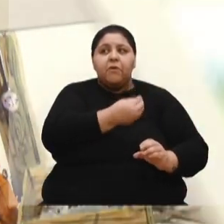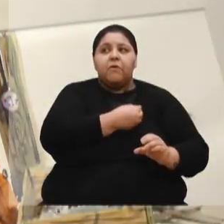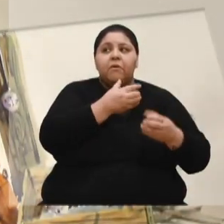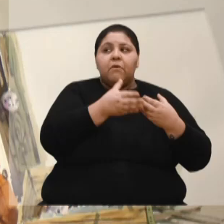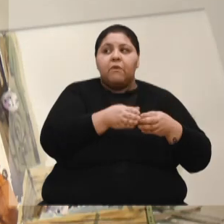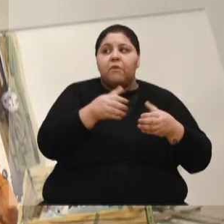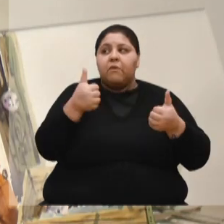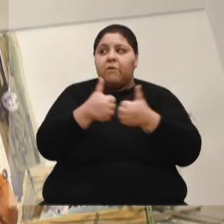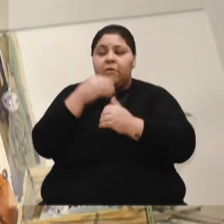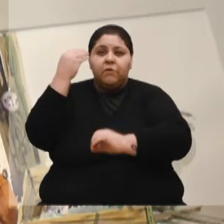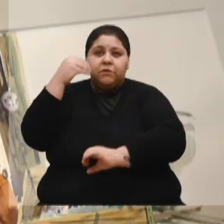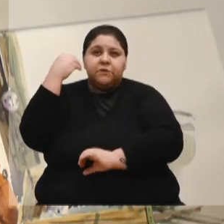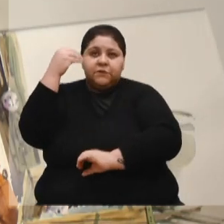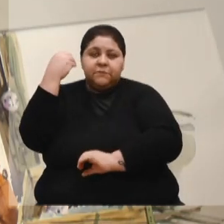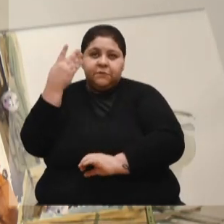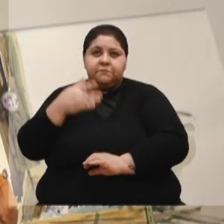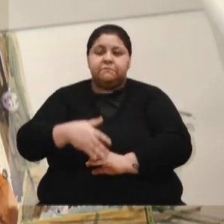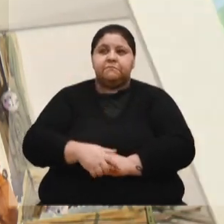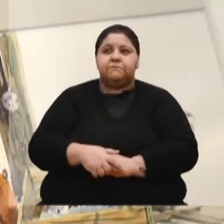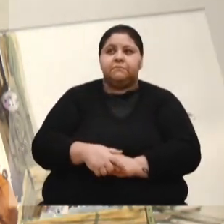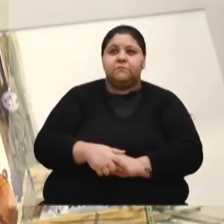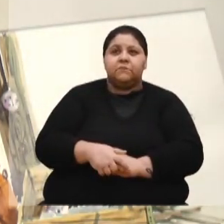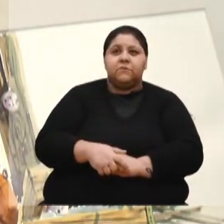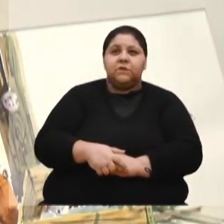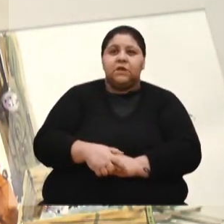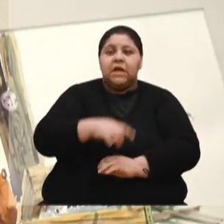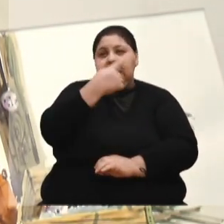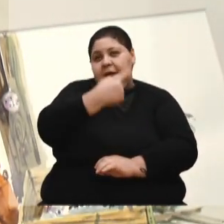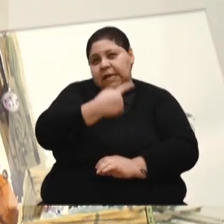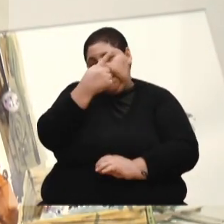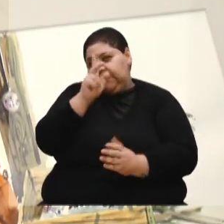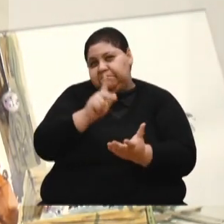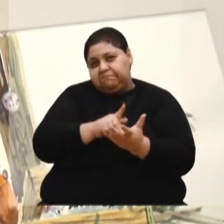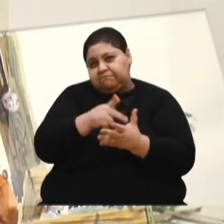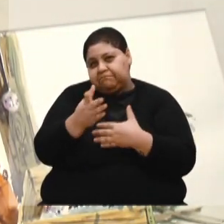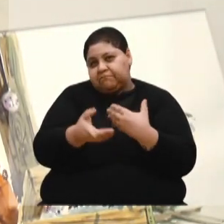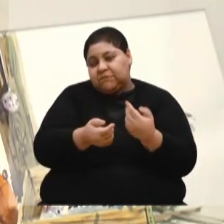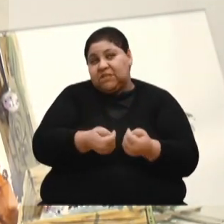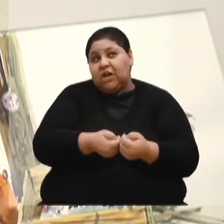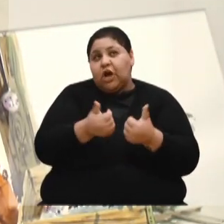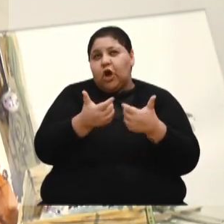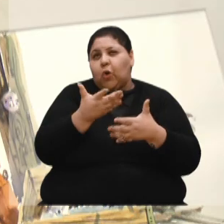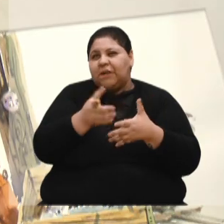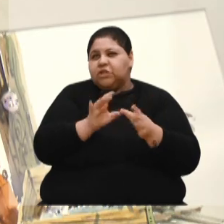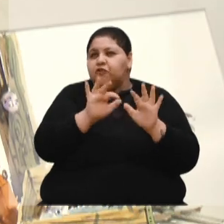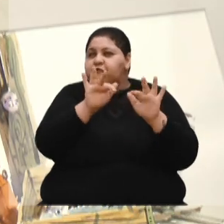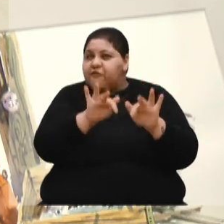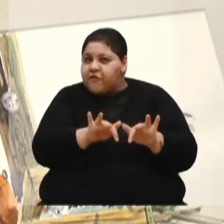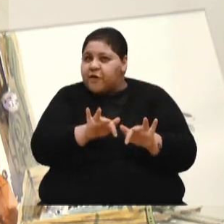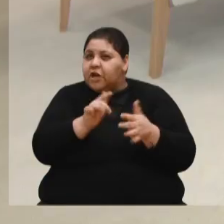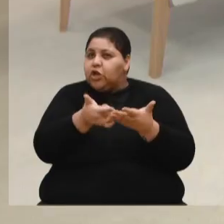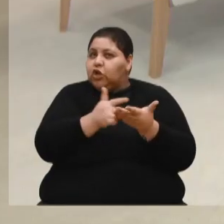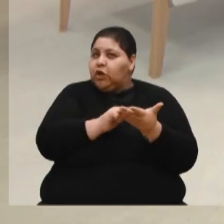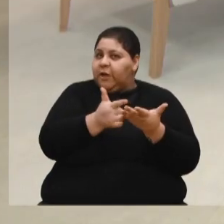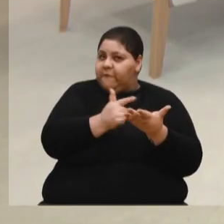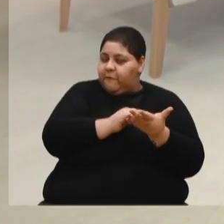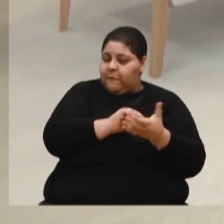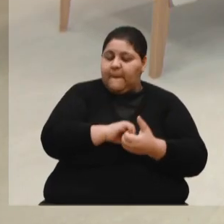com a experiência e tudo mais. E aqui, na verdade, é quase que a finaleira, digamos assim, do livro,